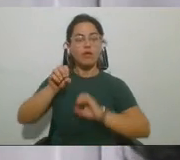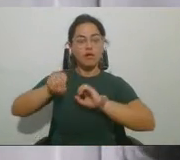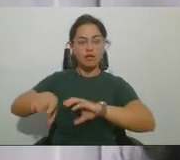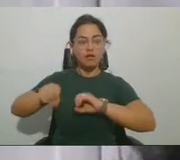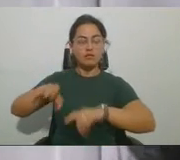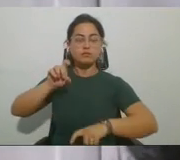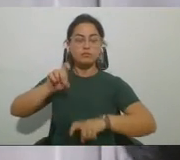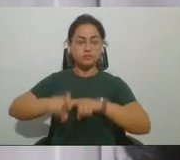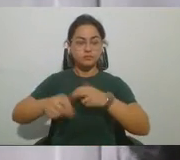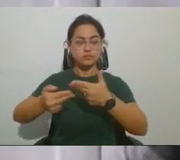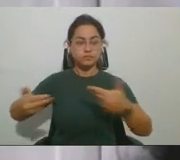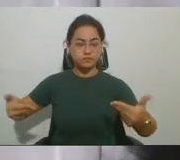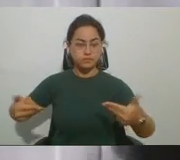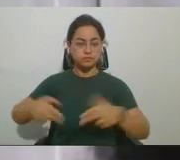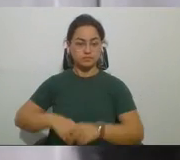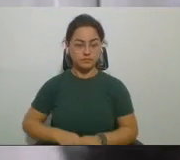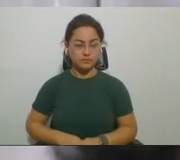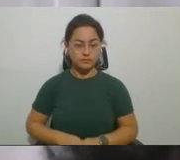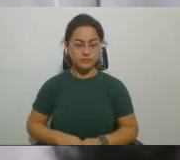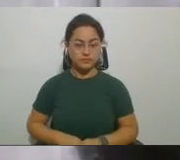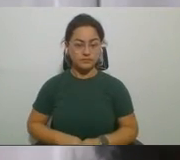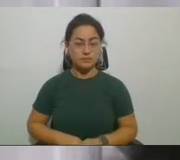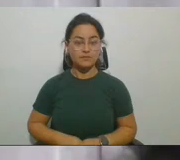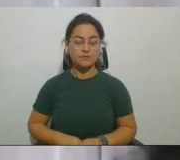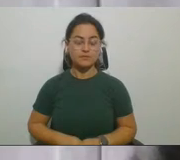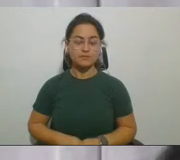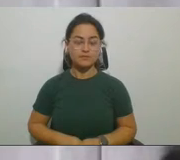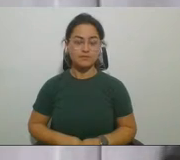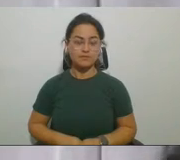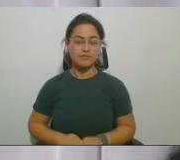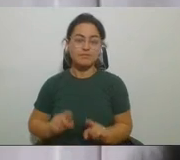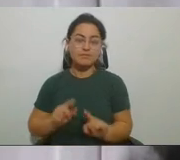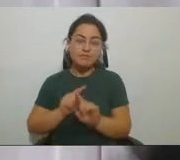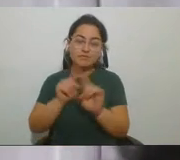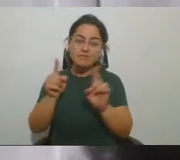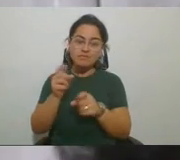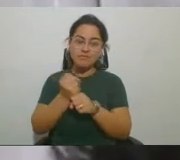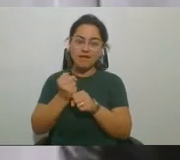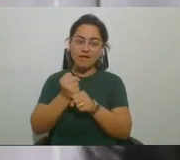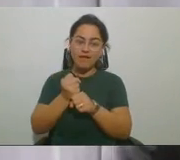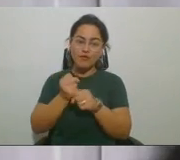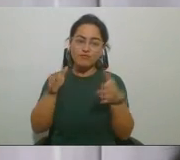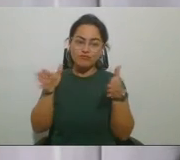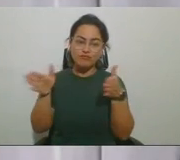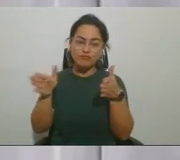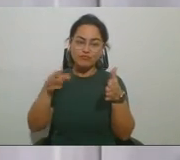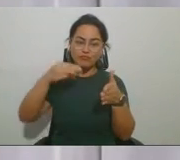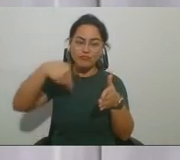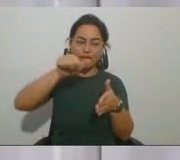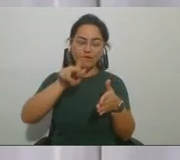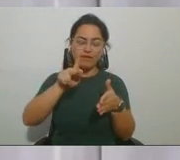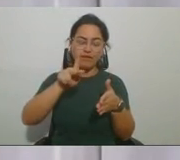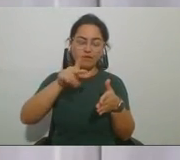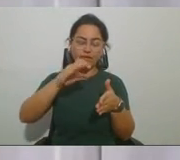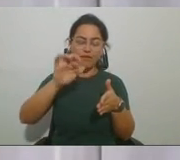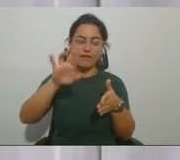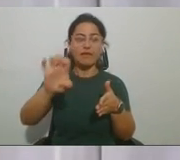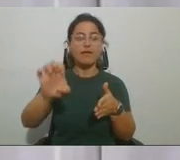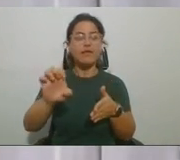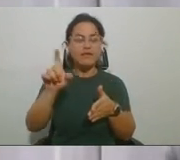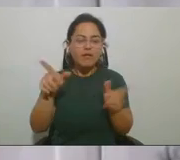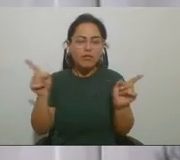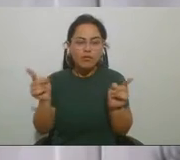durante os anos de Macri, isso se reduziu notavelmente. Se persistiu foi graças